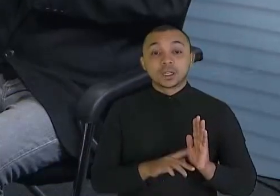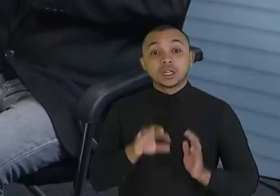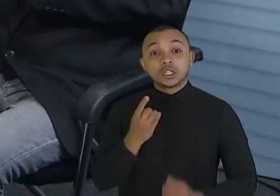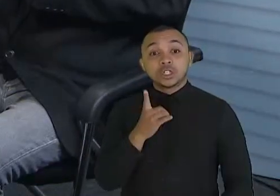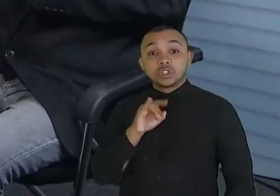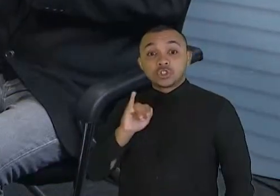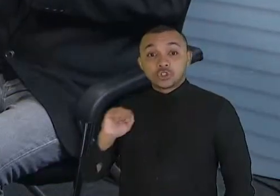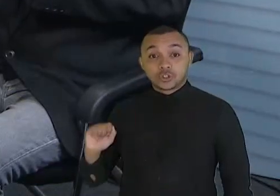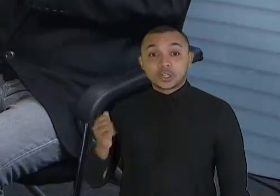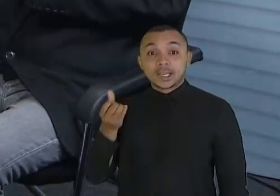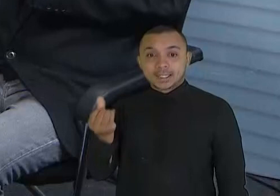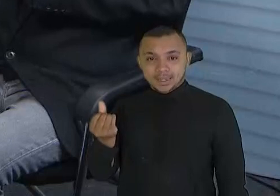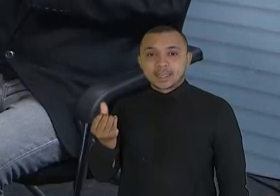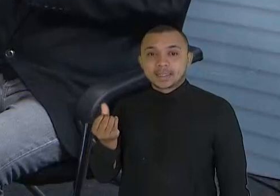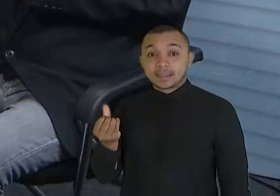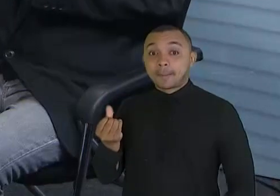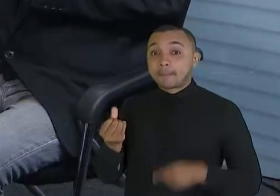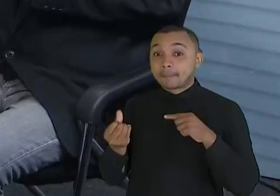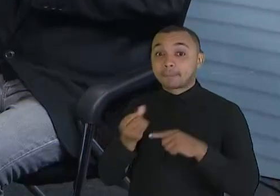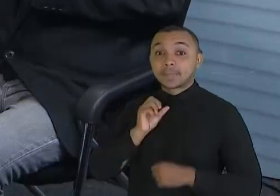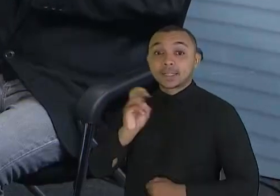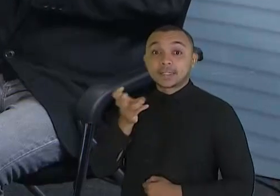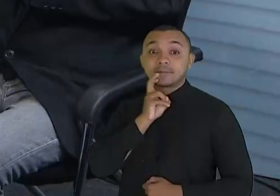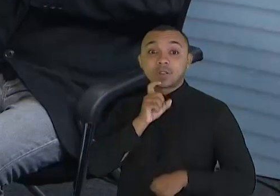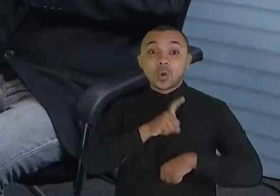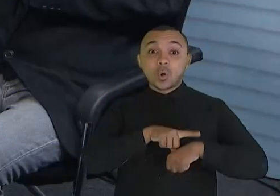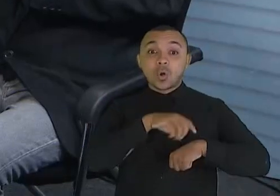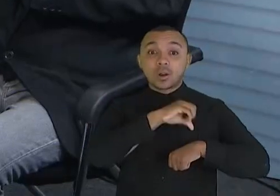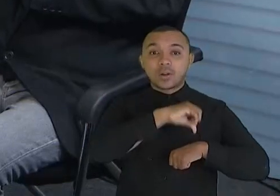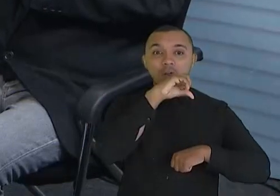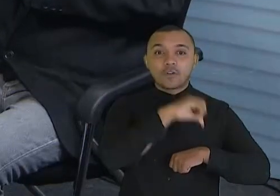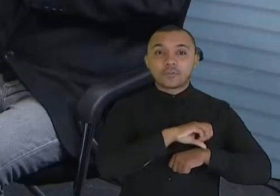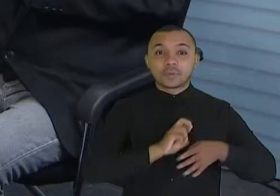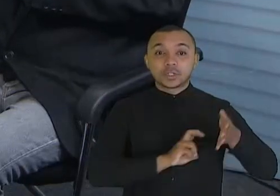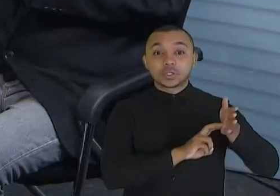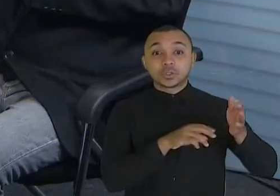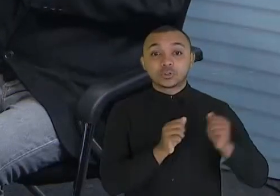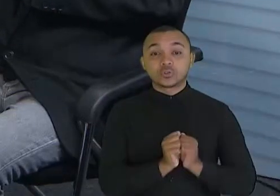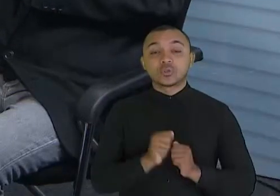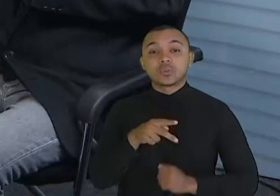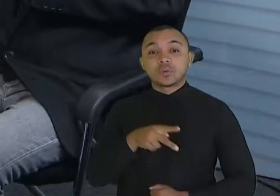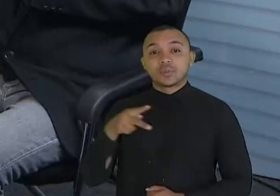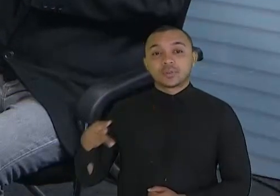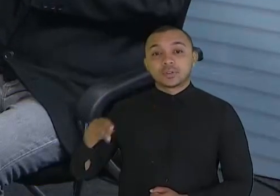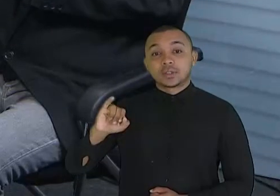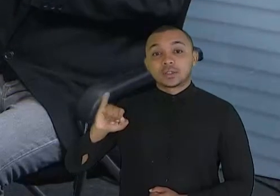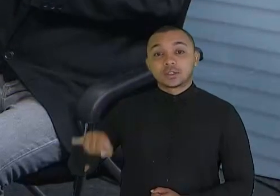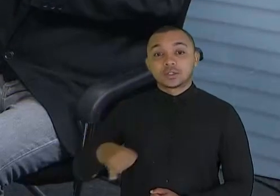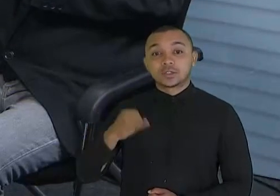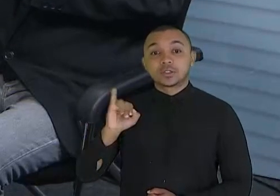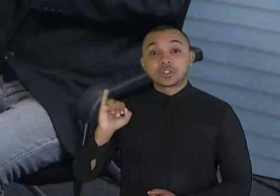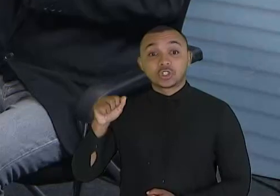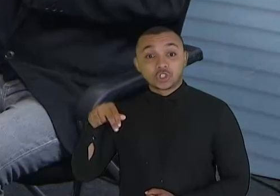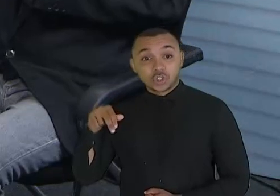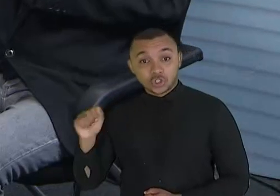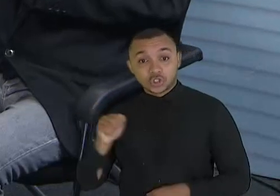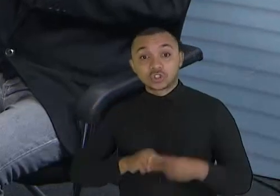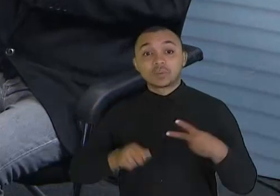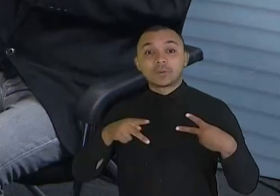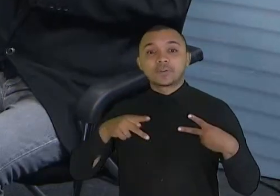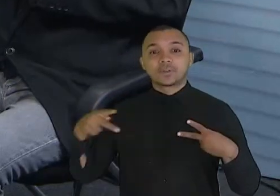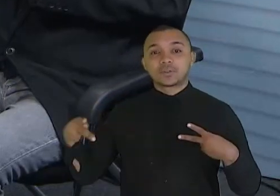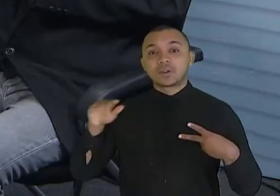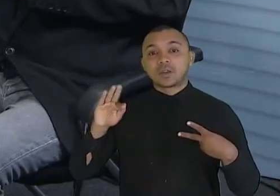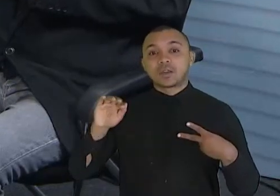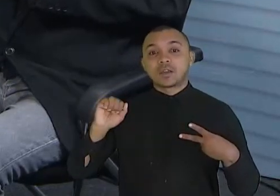6, portanto, dia 6, na quinta-feira, 9 da manhã, com a doutora Gina também, o senhor e a professora Fabíola Rocha. Não é?